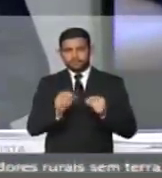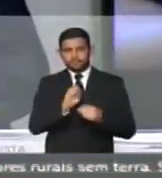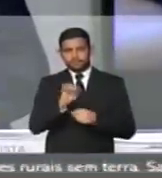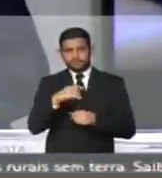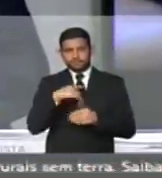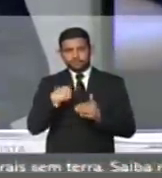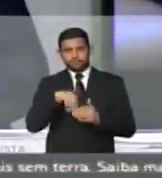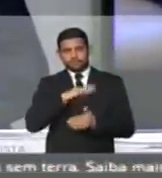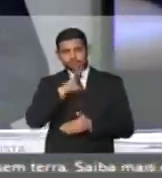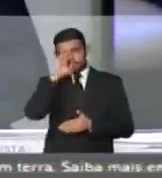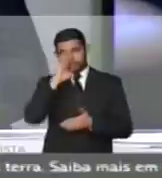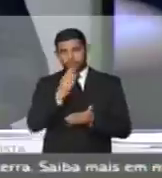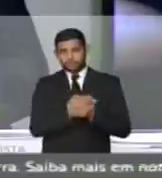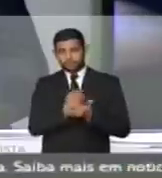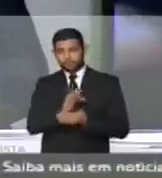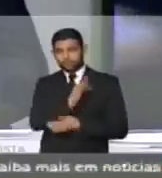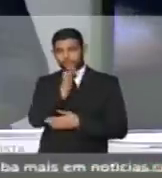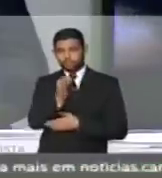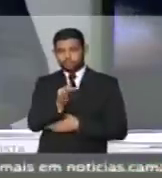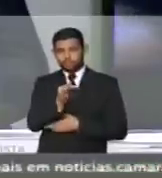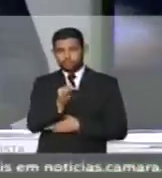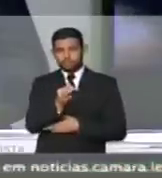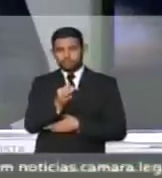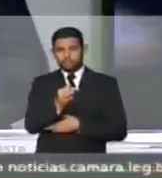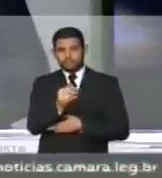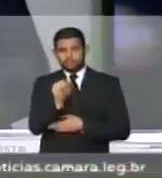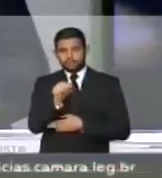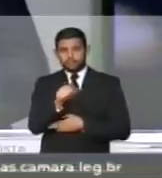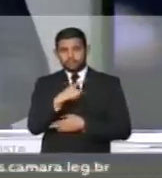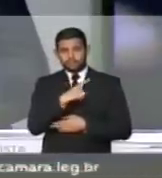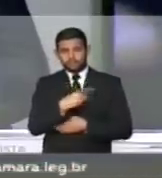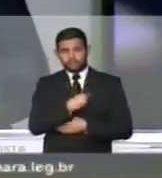todos acreditamos que o futuro venha a ser